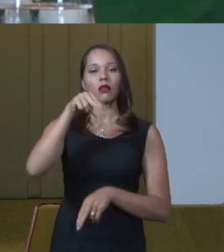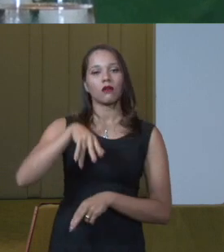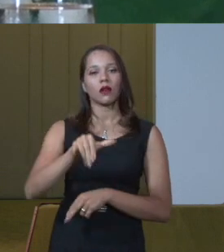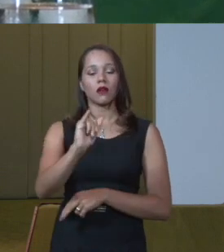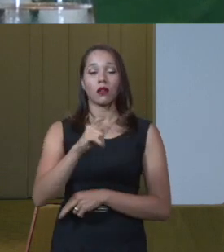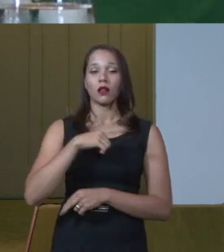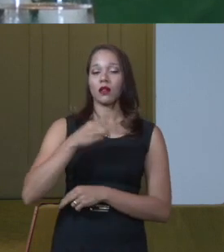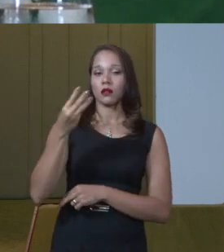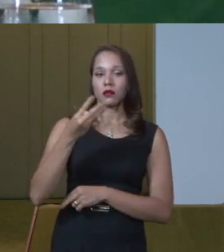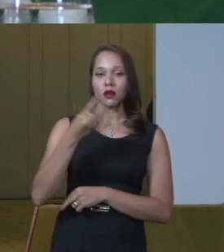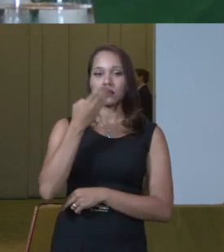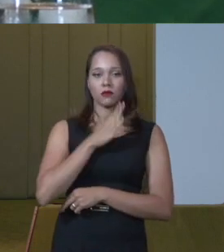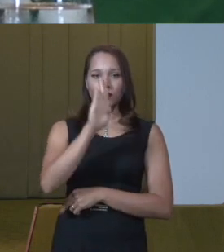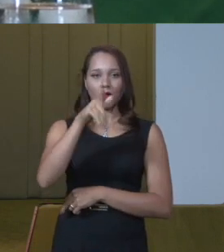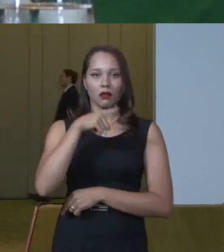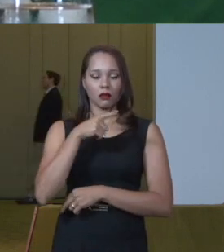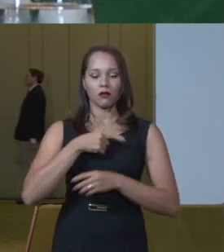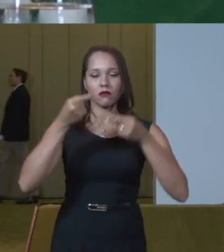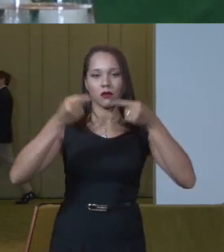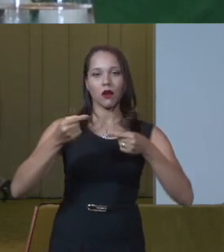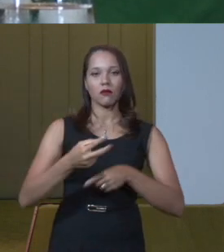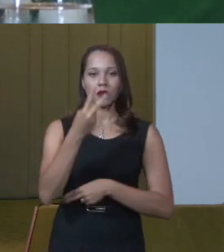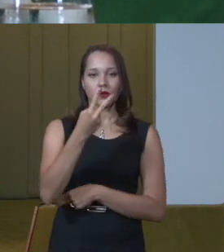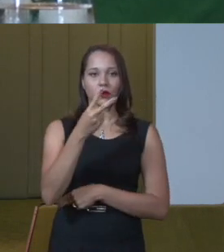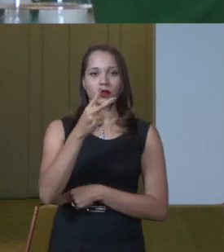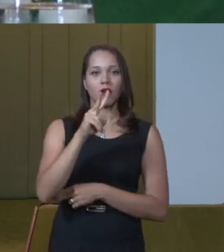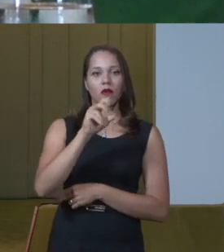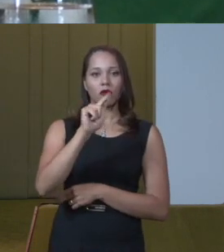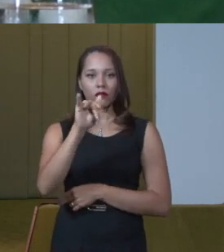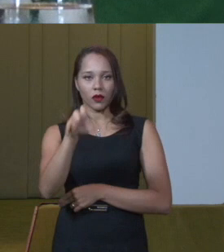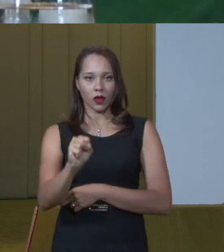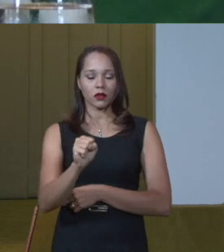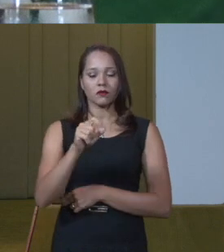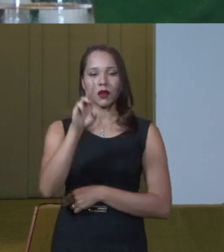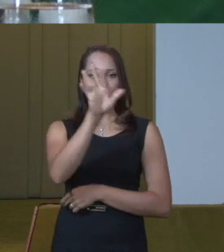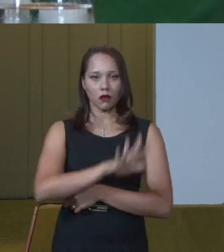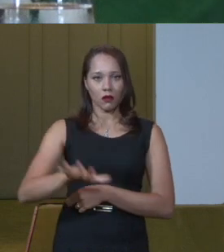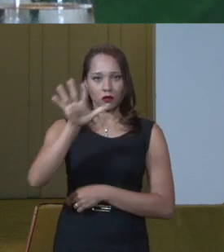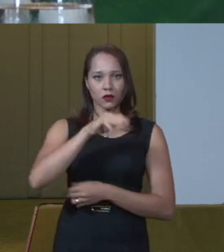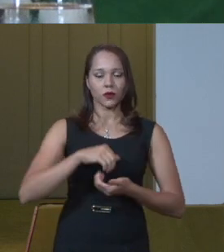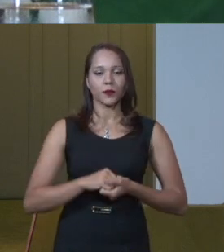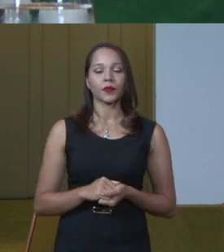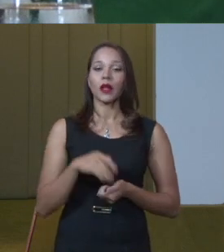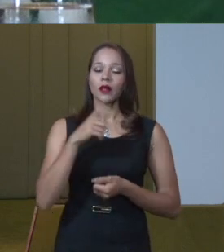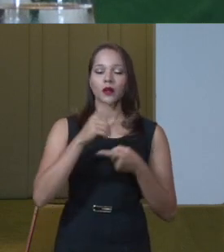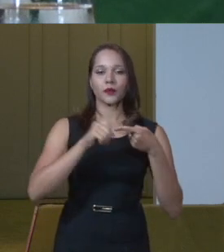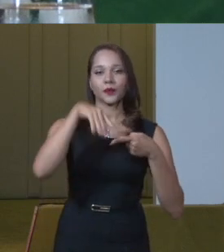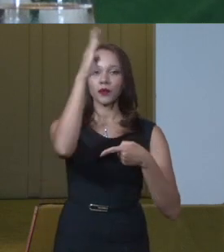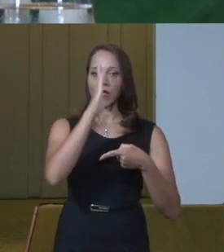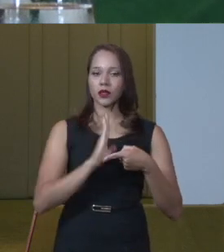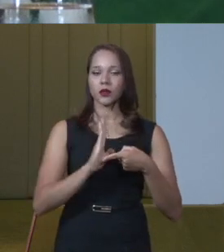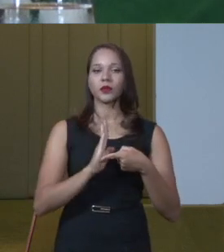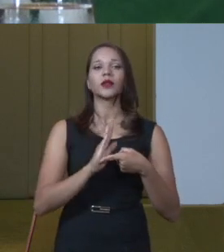concorrem para as duas vagas reservadas para a nossa região. Entre eles está o Brasil, que busca o seu